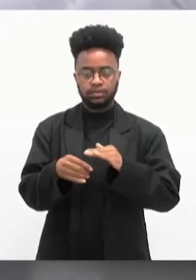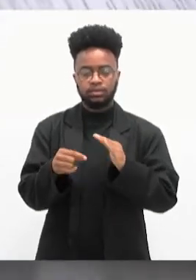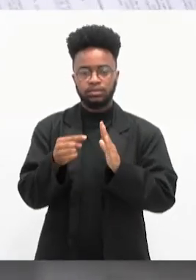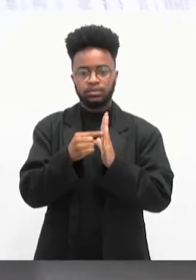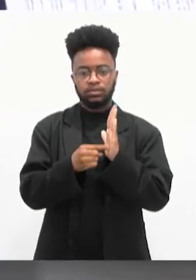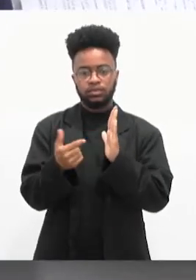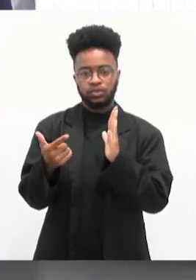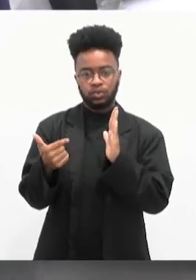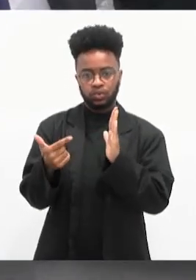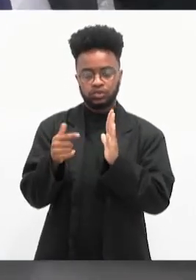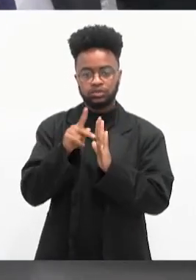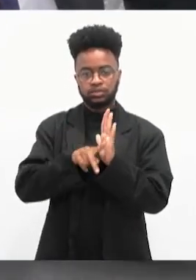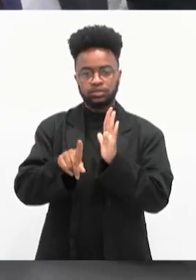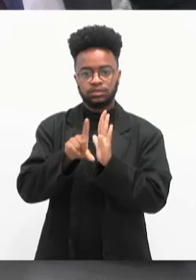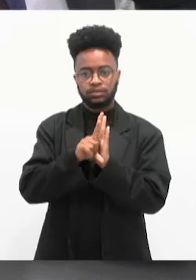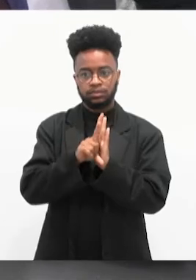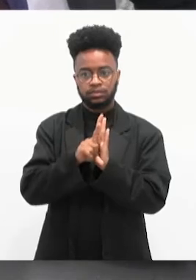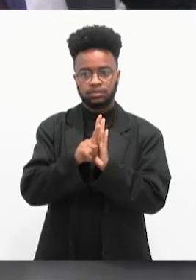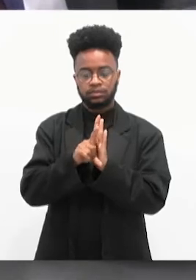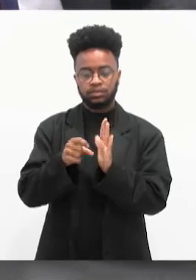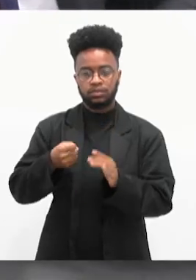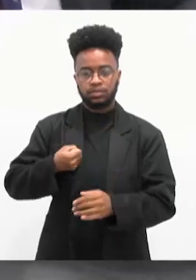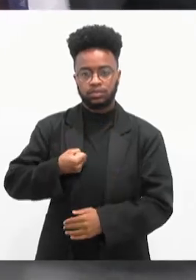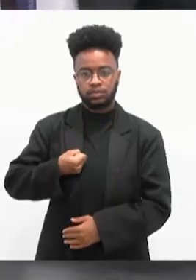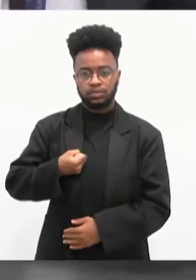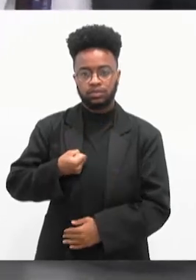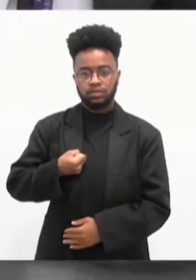da pauta, projeto de lei número